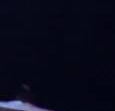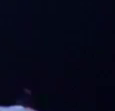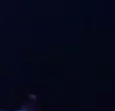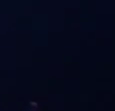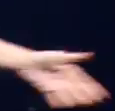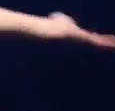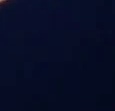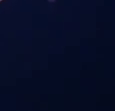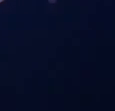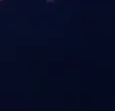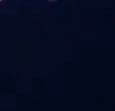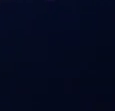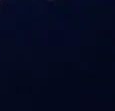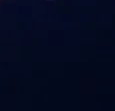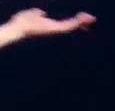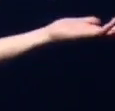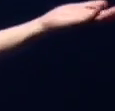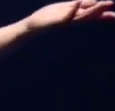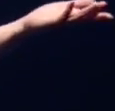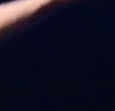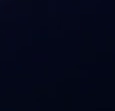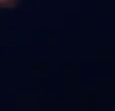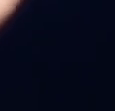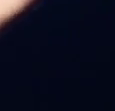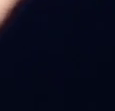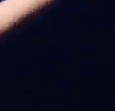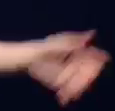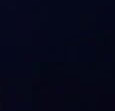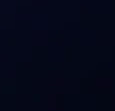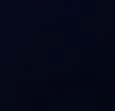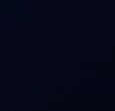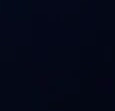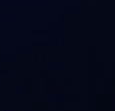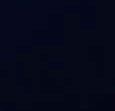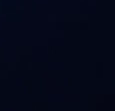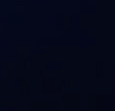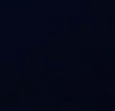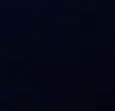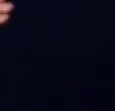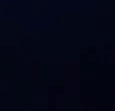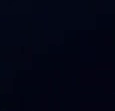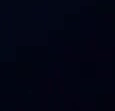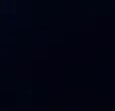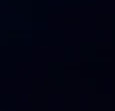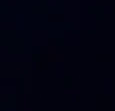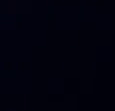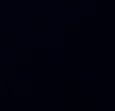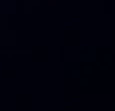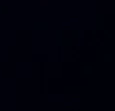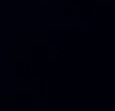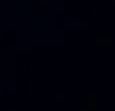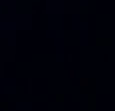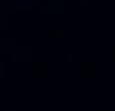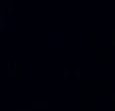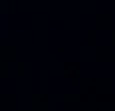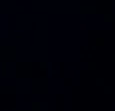Muito boa noite, Setúbal. Boa noite! Esta é realmente